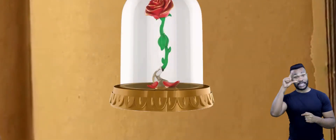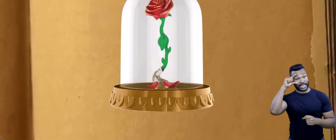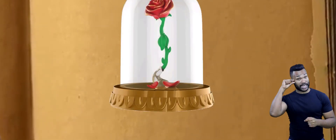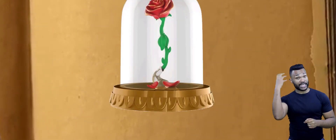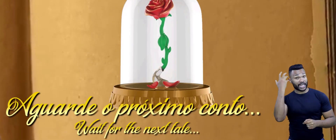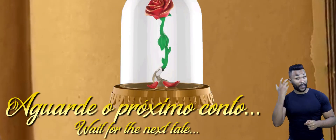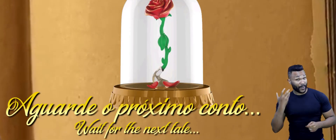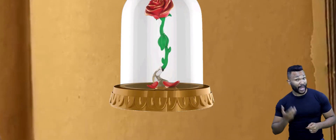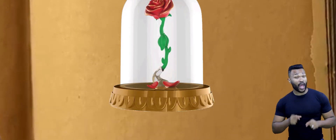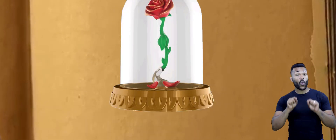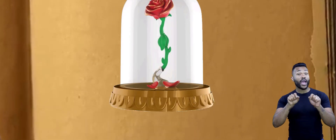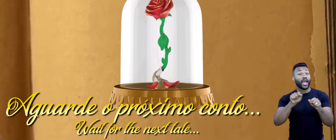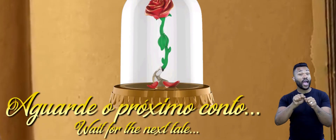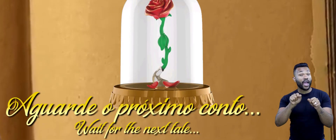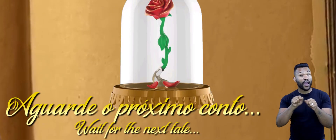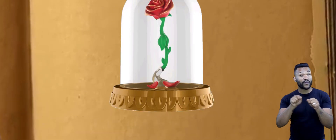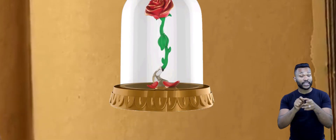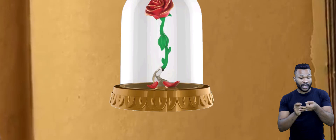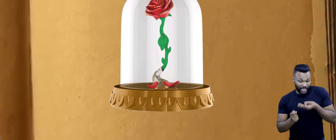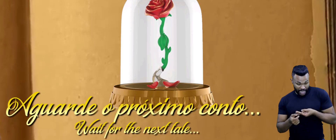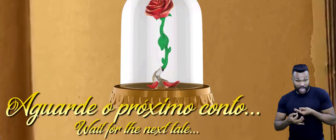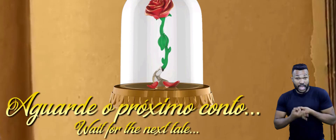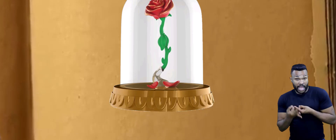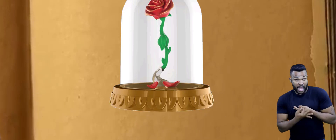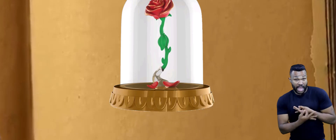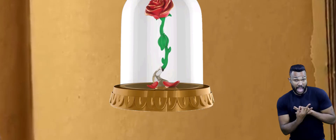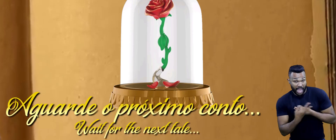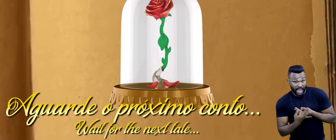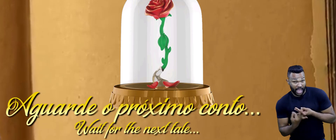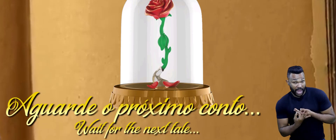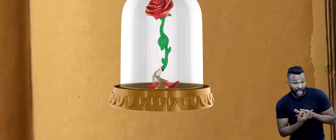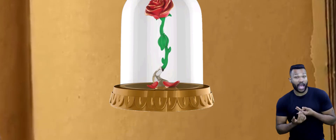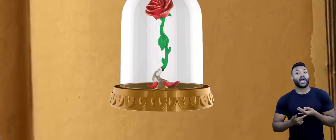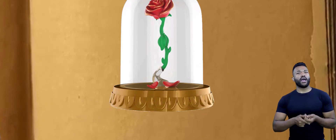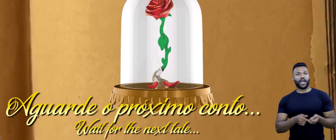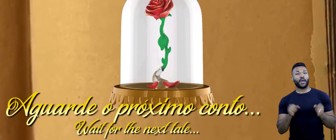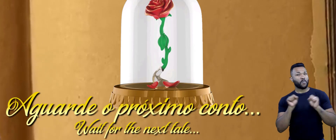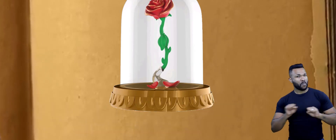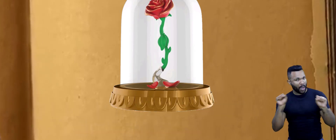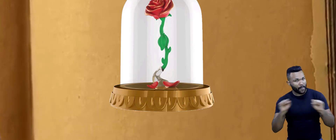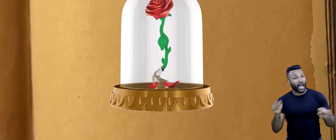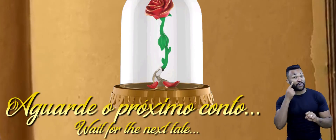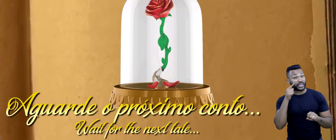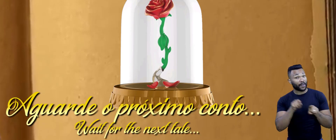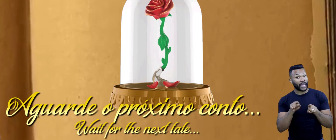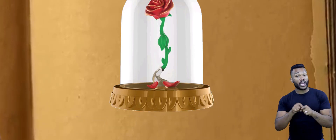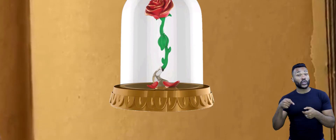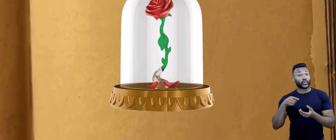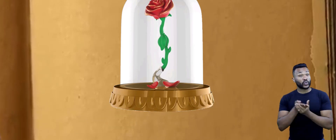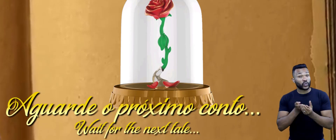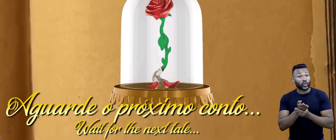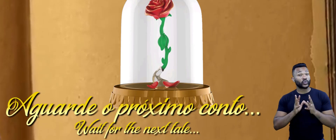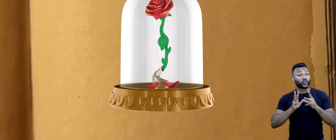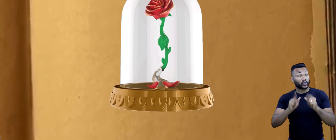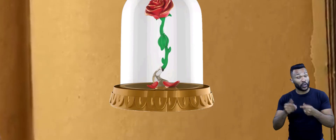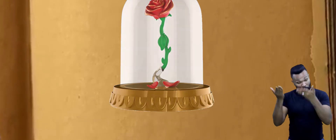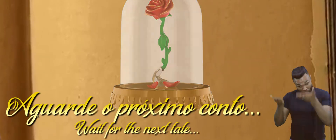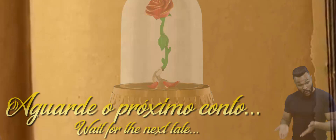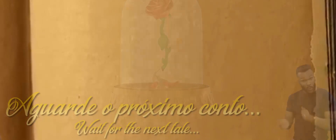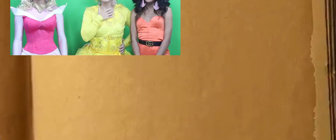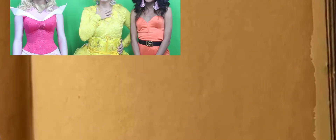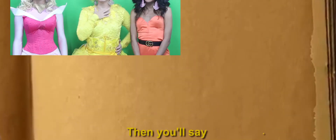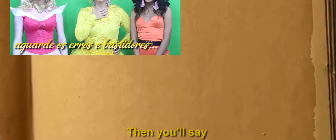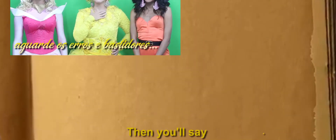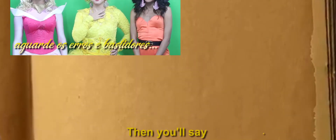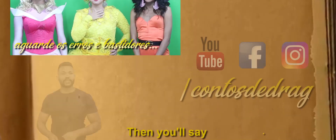a estriperela teve que fazer uma reconstrução no Edi. Babado, que esse príncipe também quer me fuder todinho com